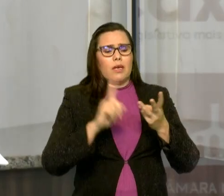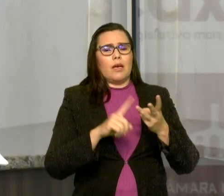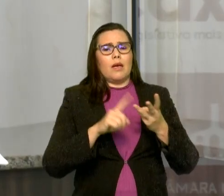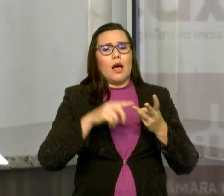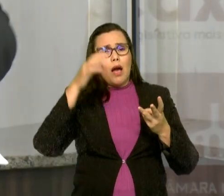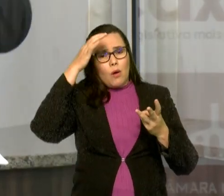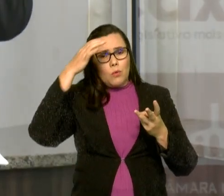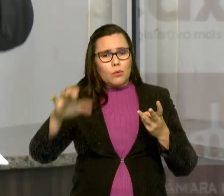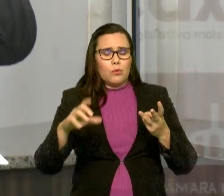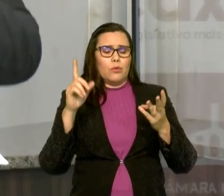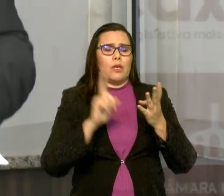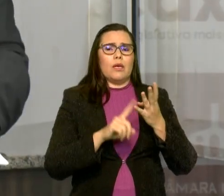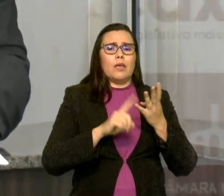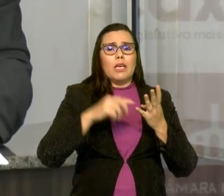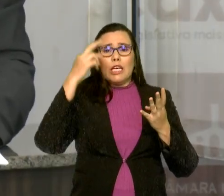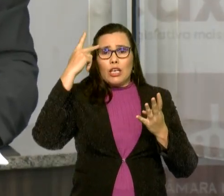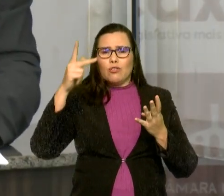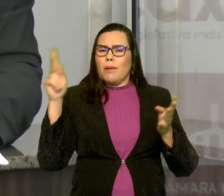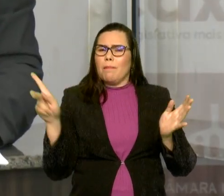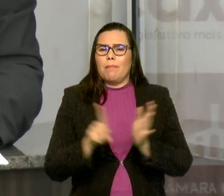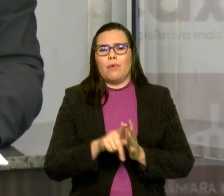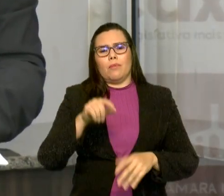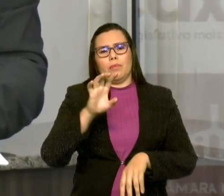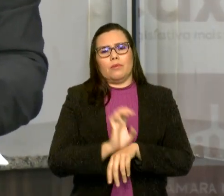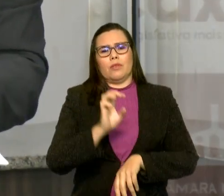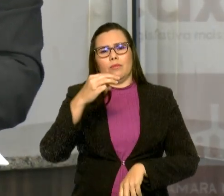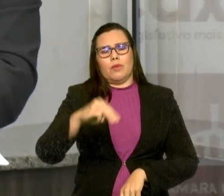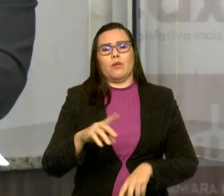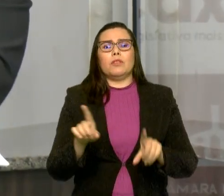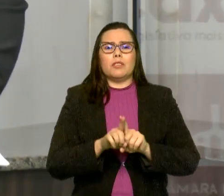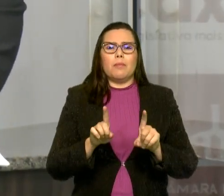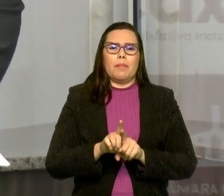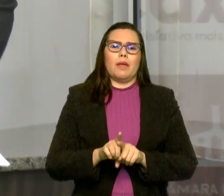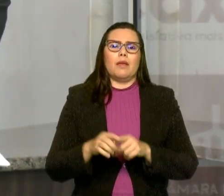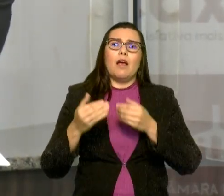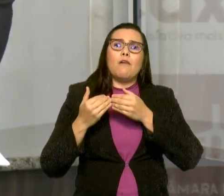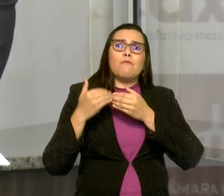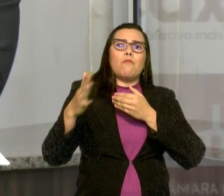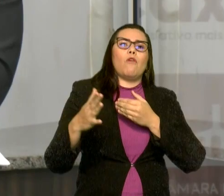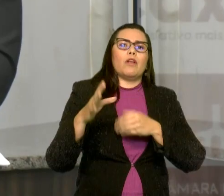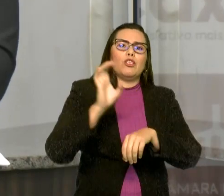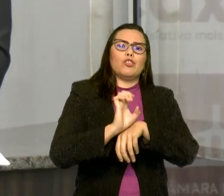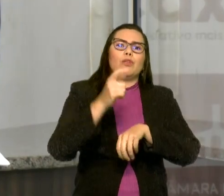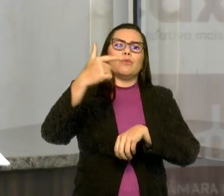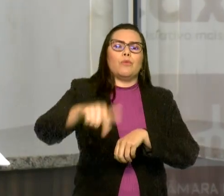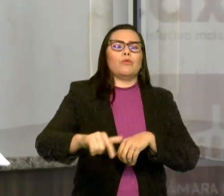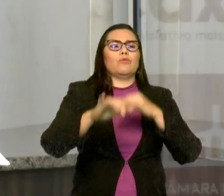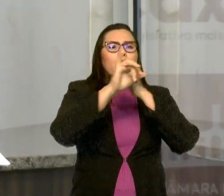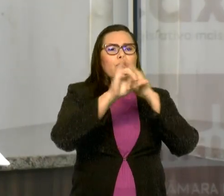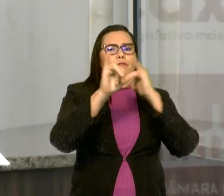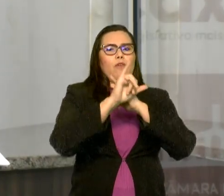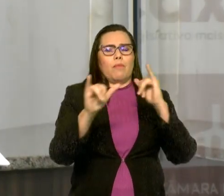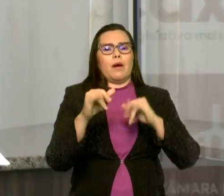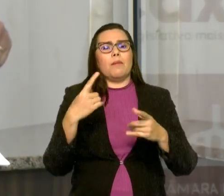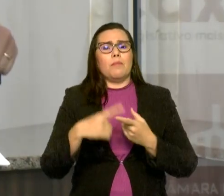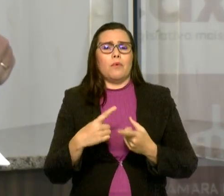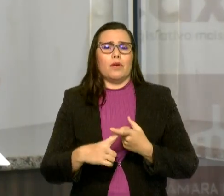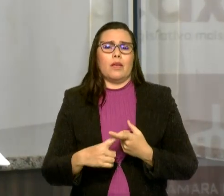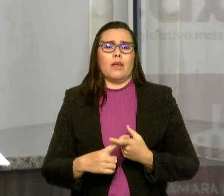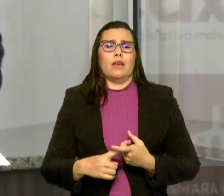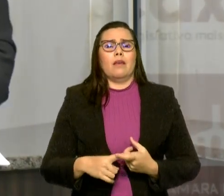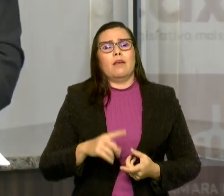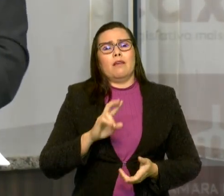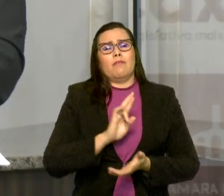nossa cultura. Passa também a divulgar o nosso estado lá fora, porque aquelas pessoas que vão se inscrever, vice-prefeito João Rodolfo, num